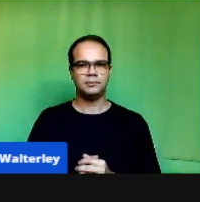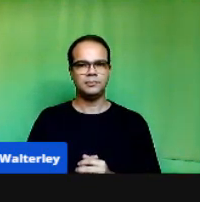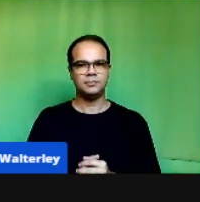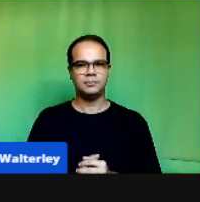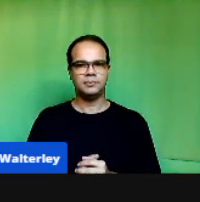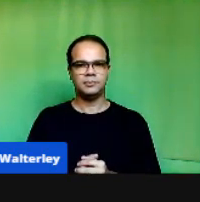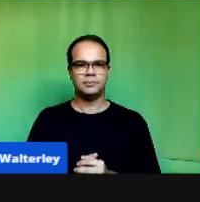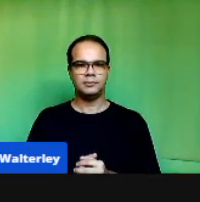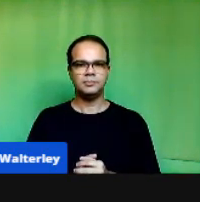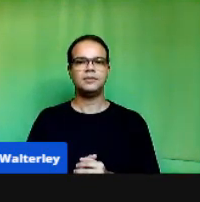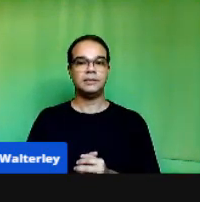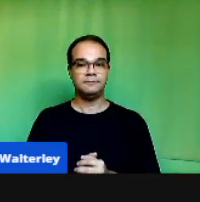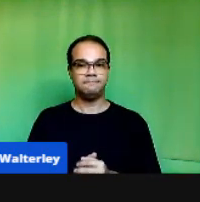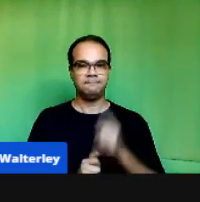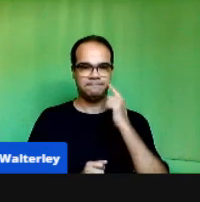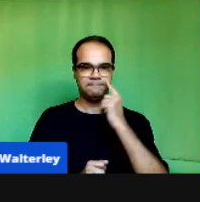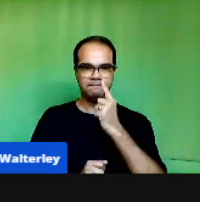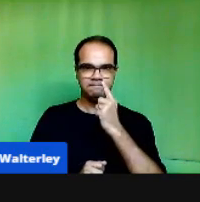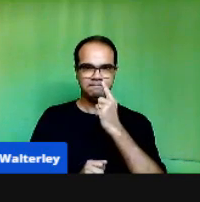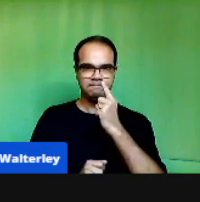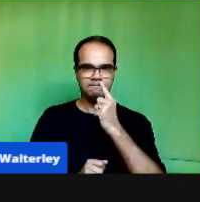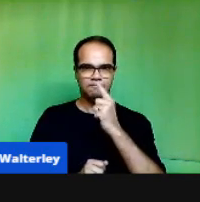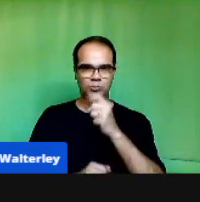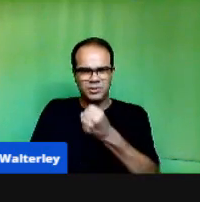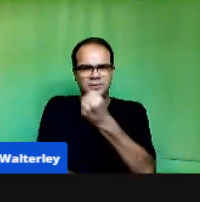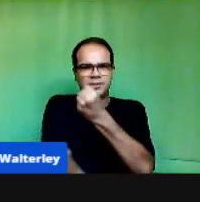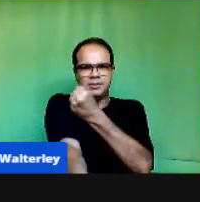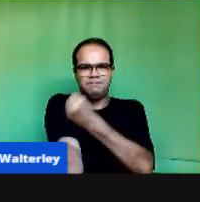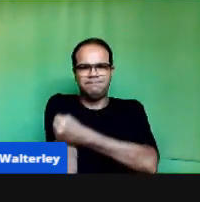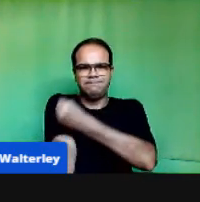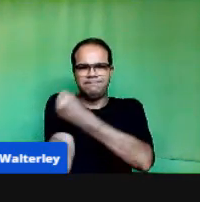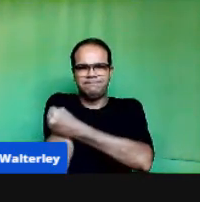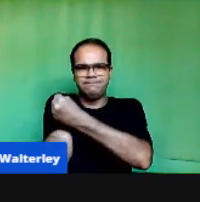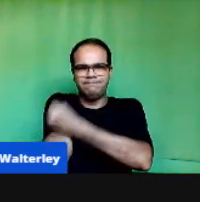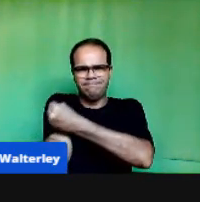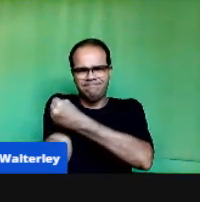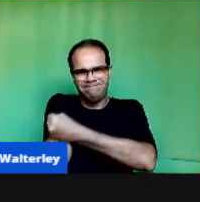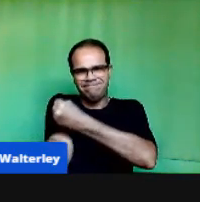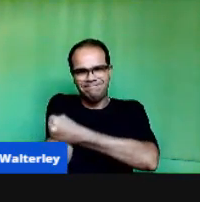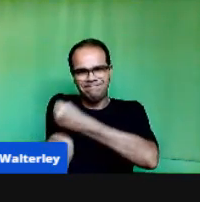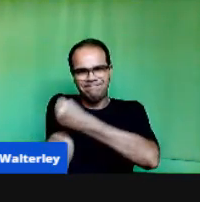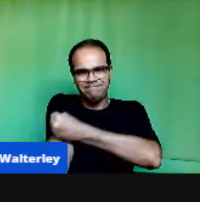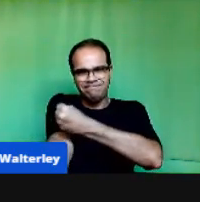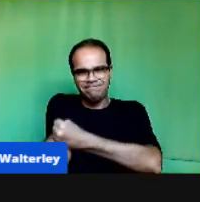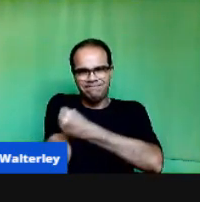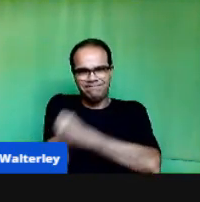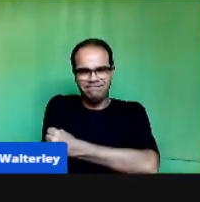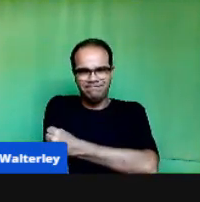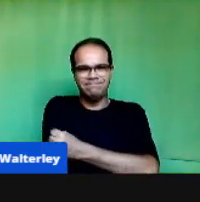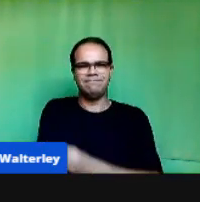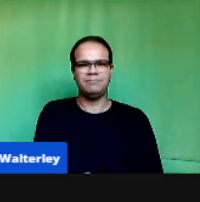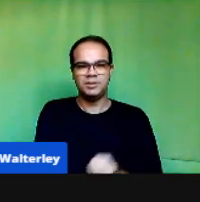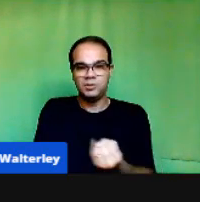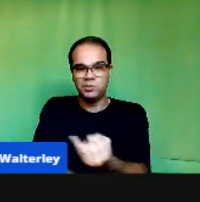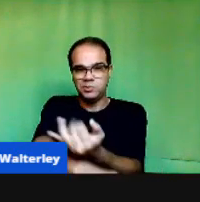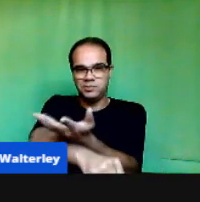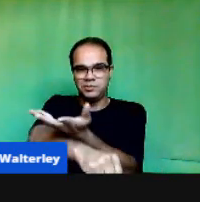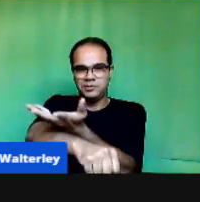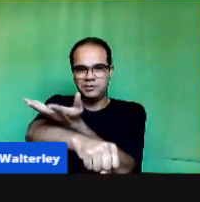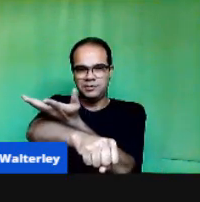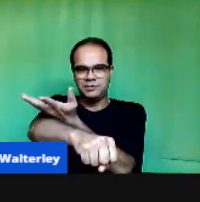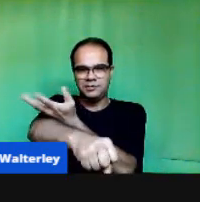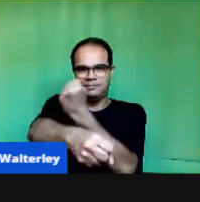Esse também é muito legal, que chama a dinâmica dos vícios emocionais. É o